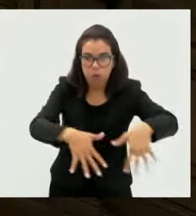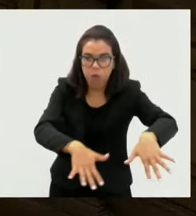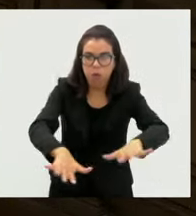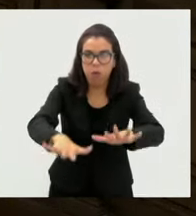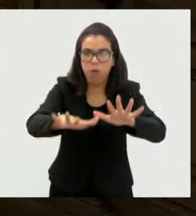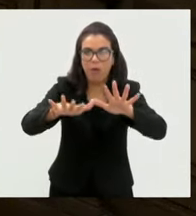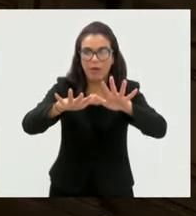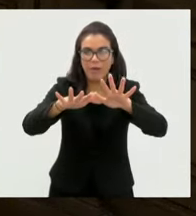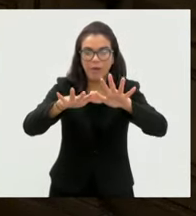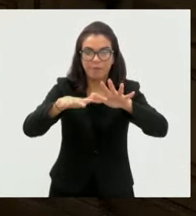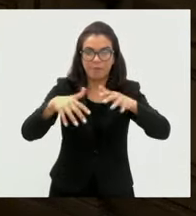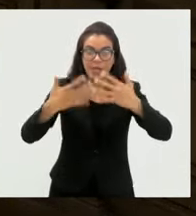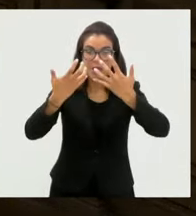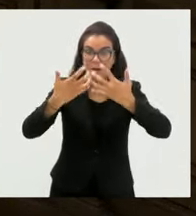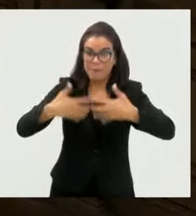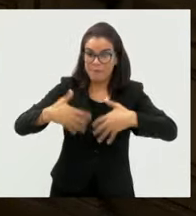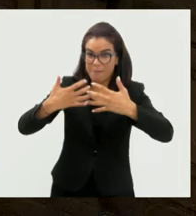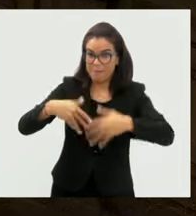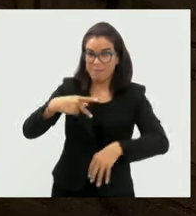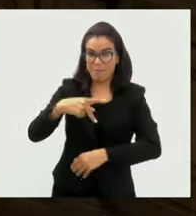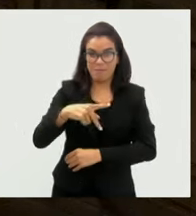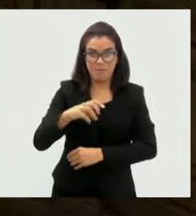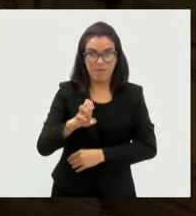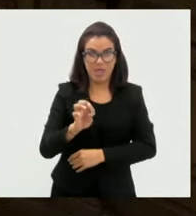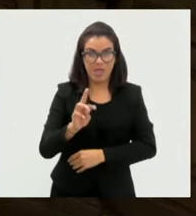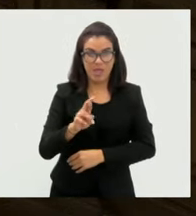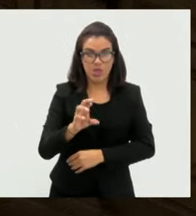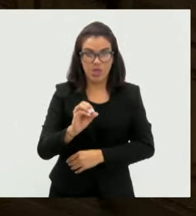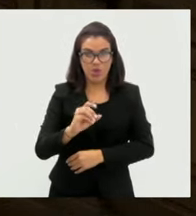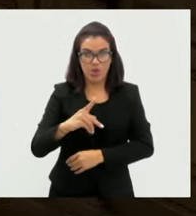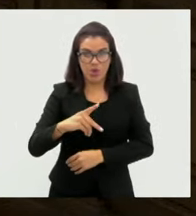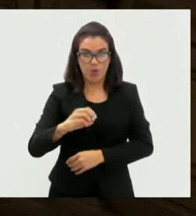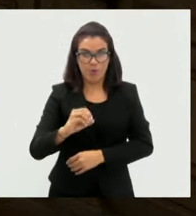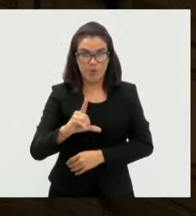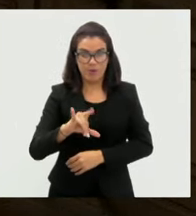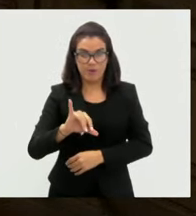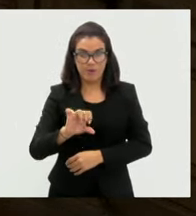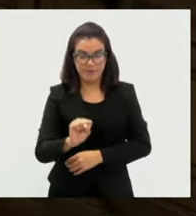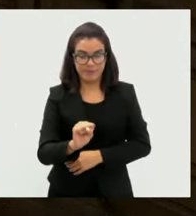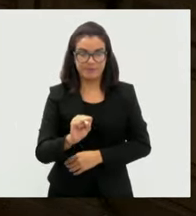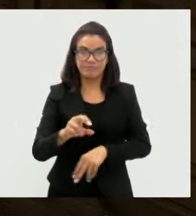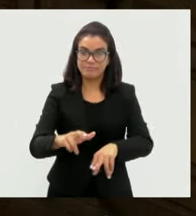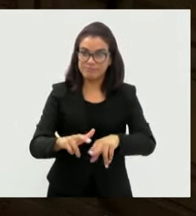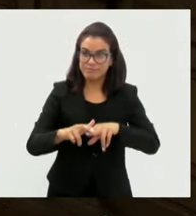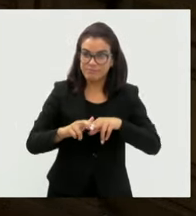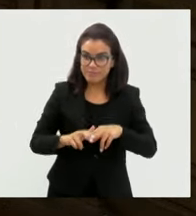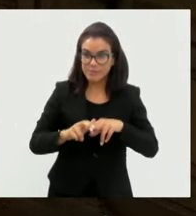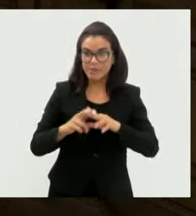de Petrópolis. E como está escrito